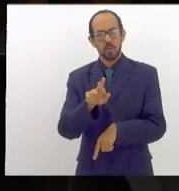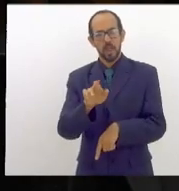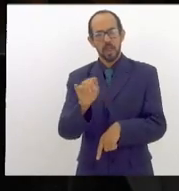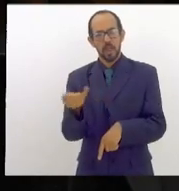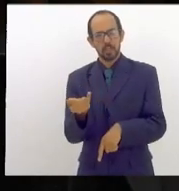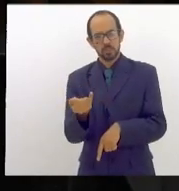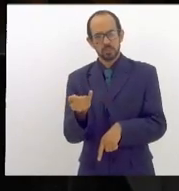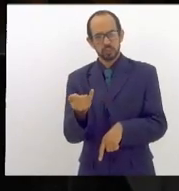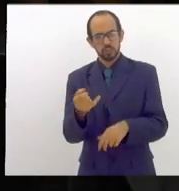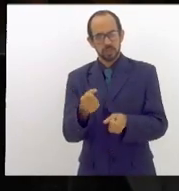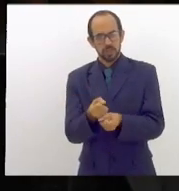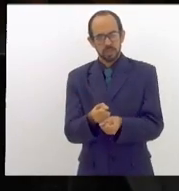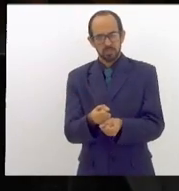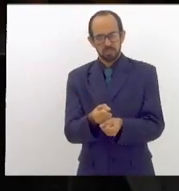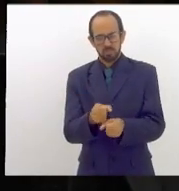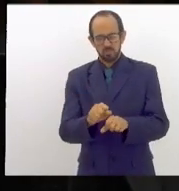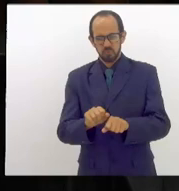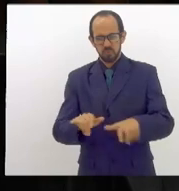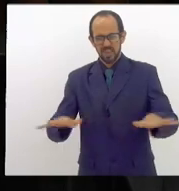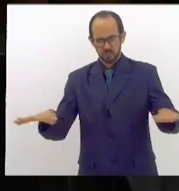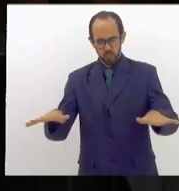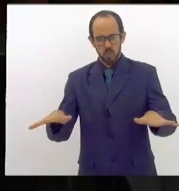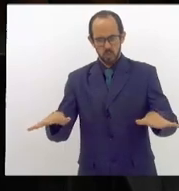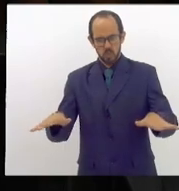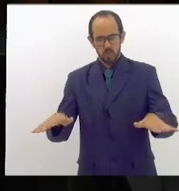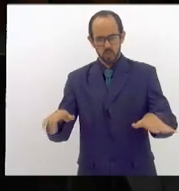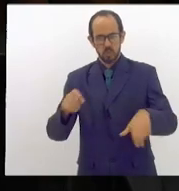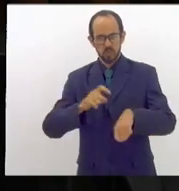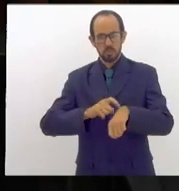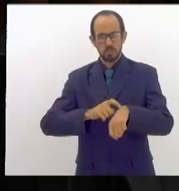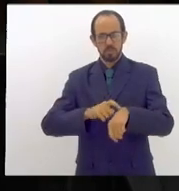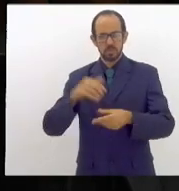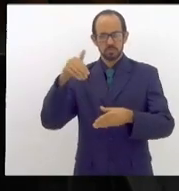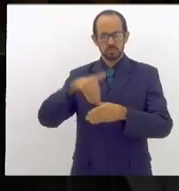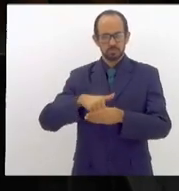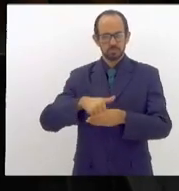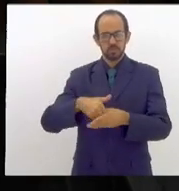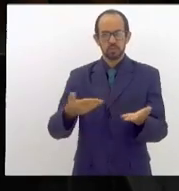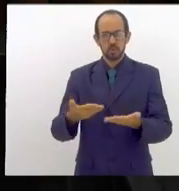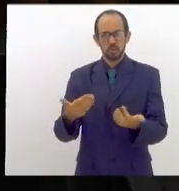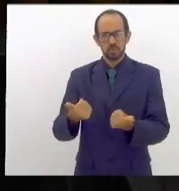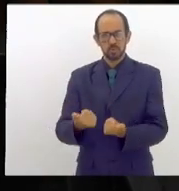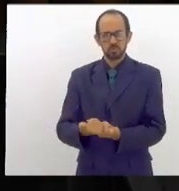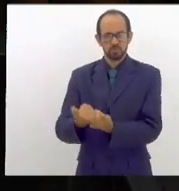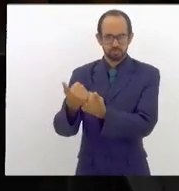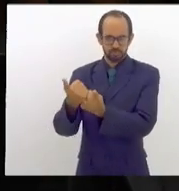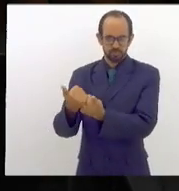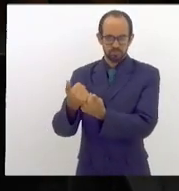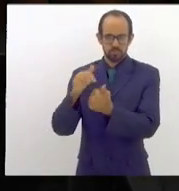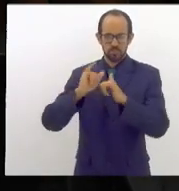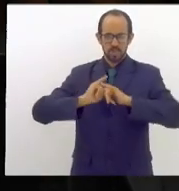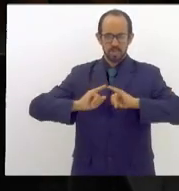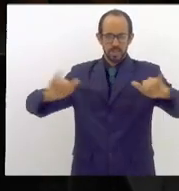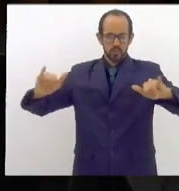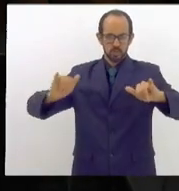processo eleitoral e que hoje é o principal subsídio de uma denúncia já apresentada pelo Ministério